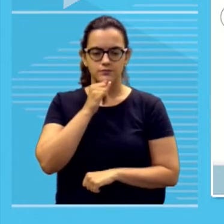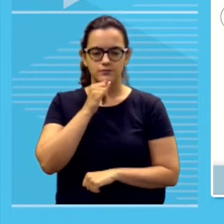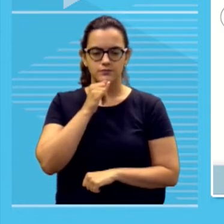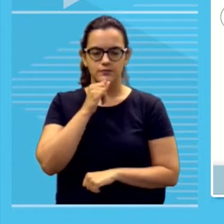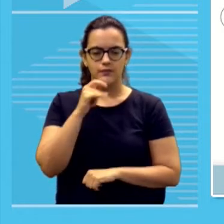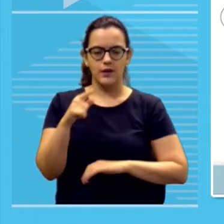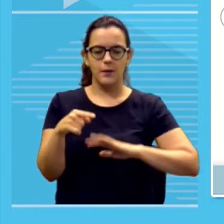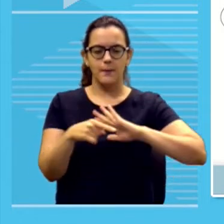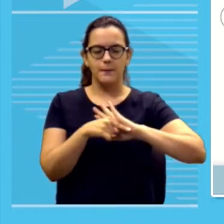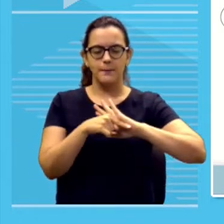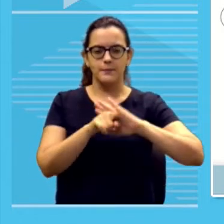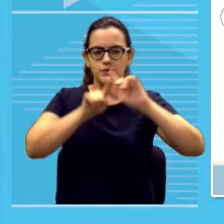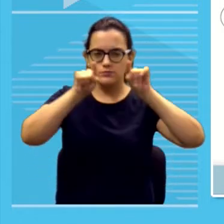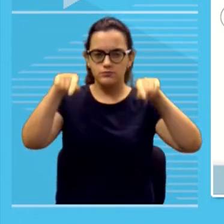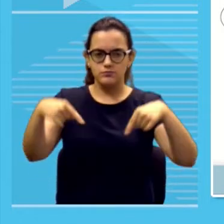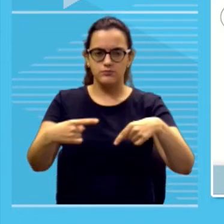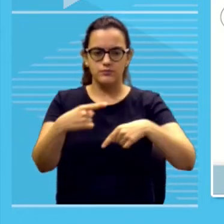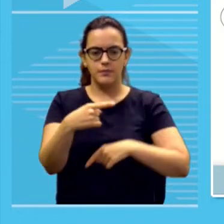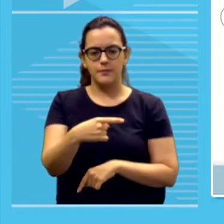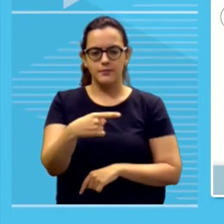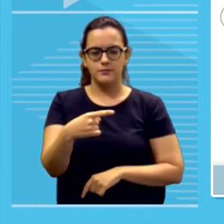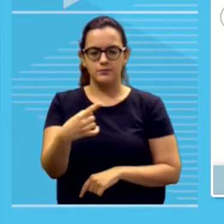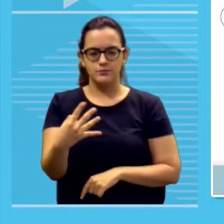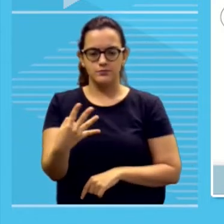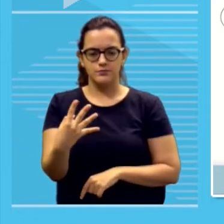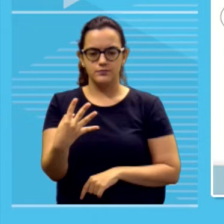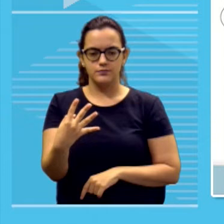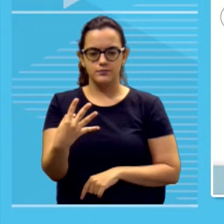essa aqui professor vai dar Zero ao